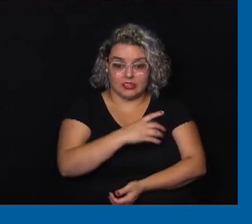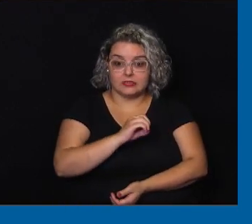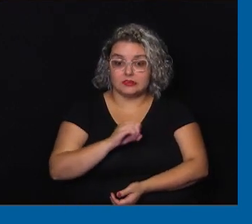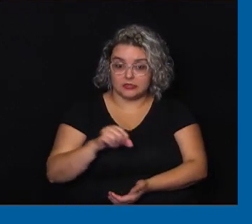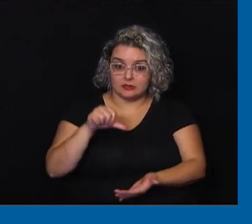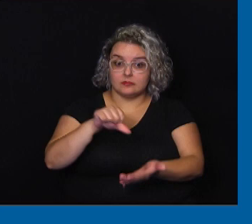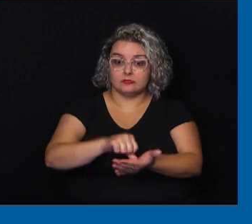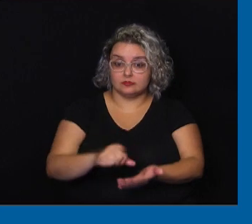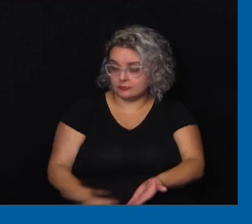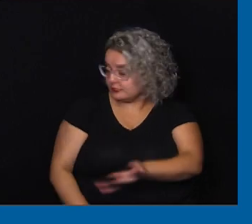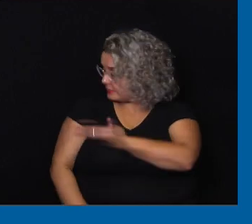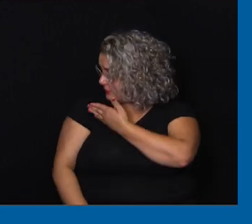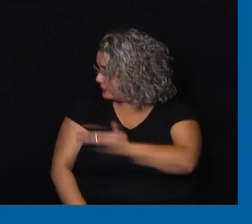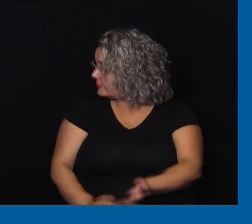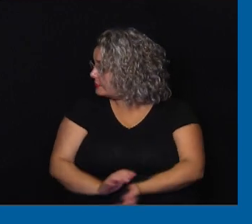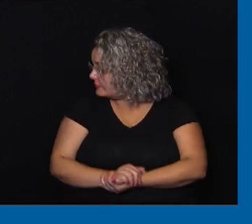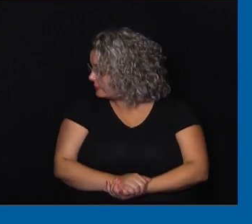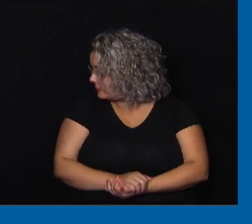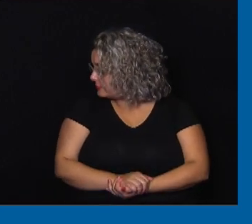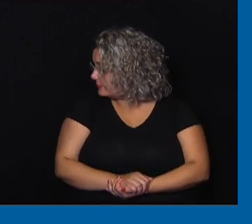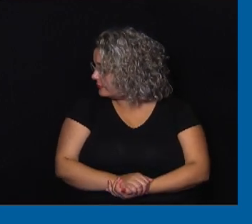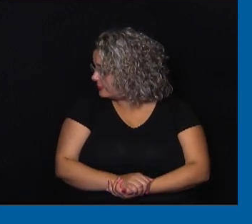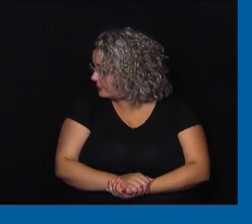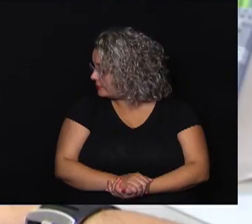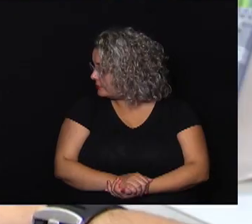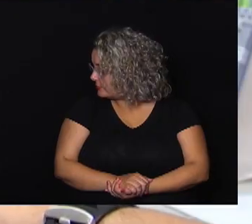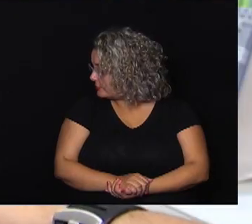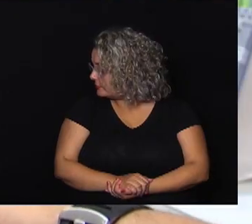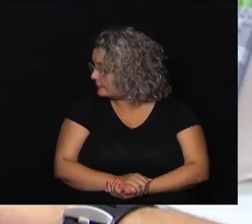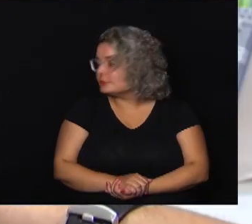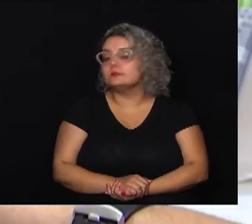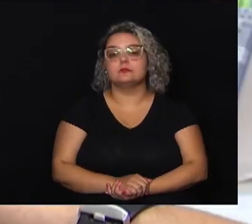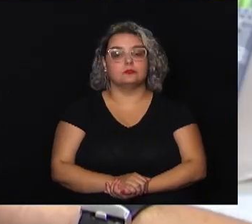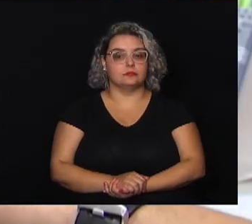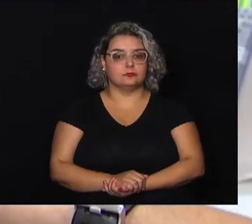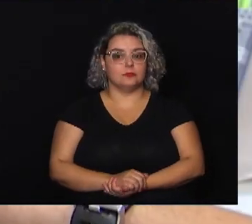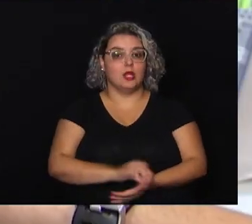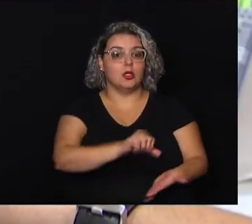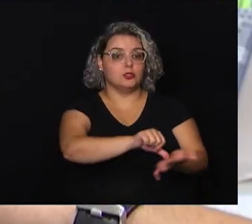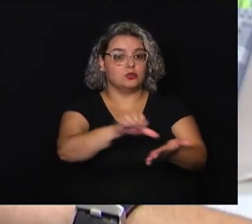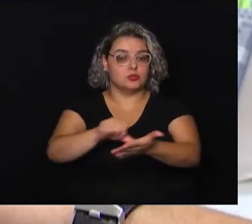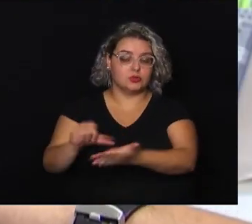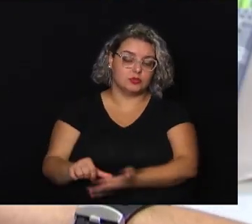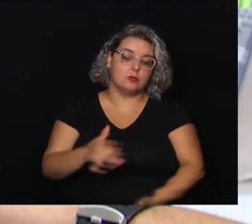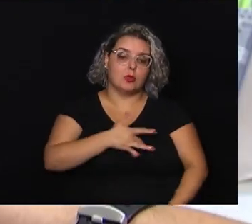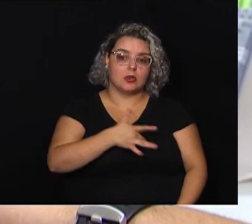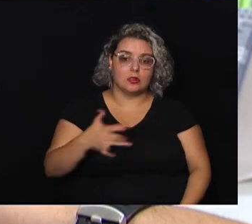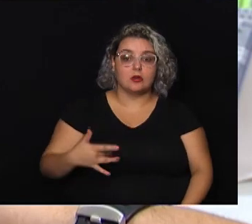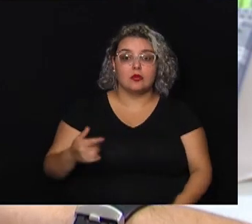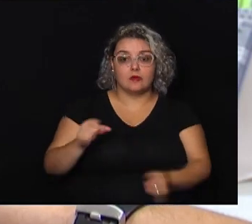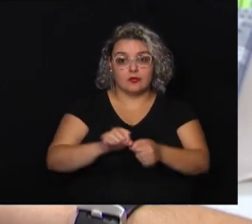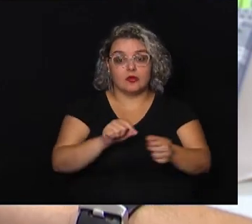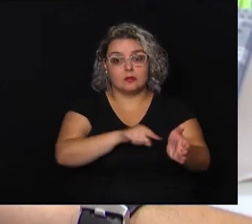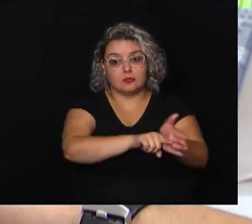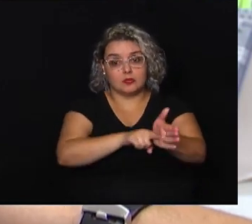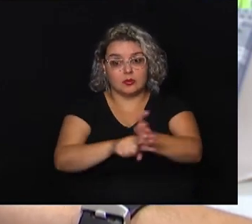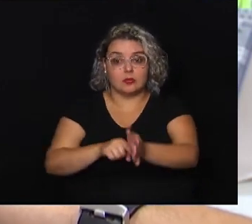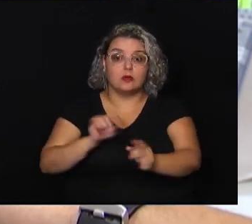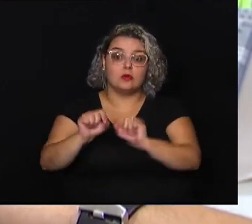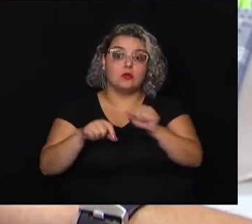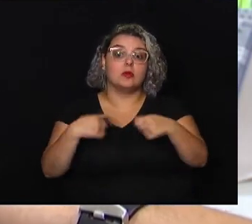de saúde Vista Alegre e São Cristóvão, no distrito do Ouro Verde. Nos postos de saúde, a gente foi feita uma pesquisa que estão